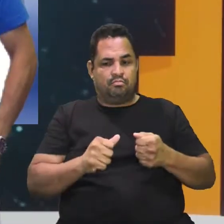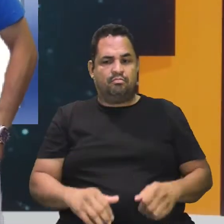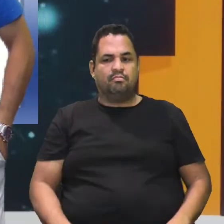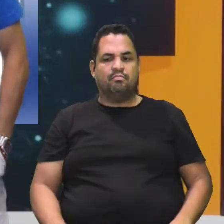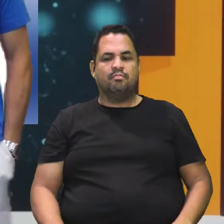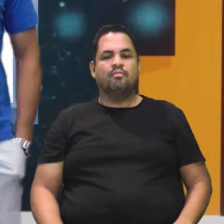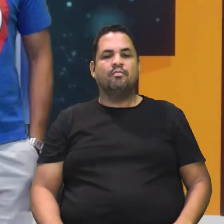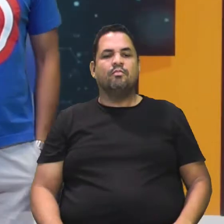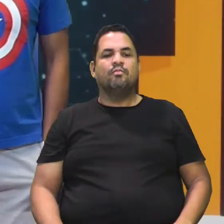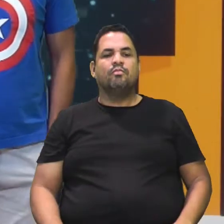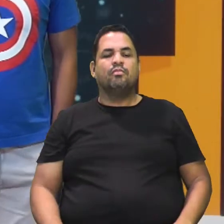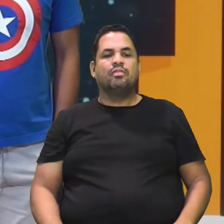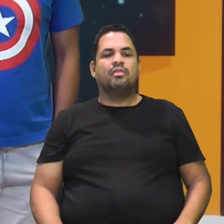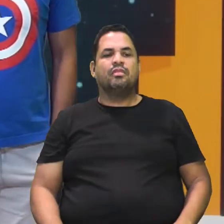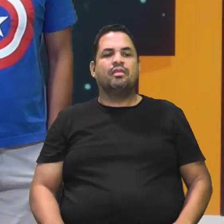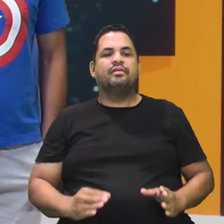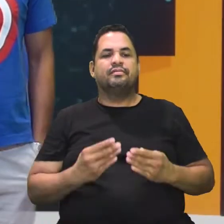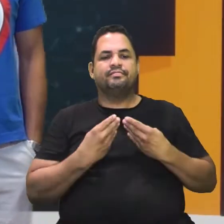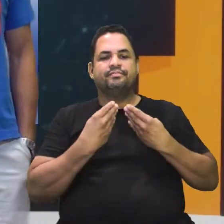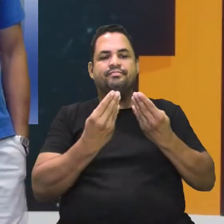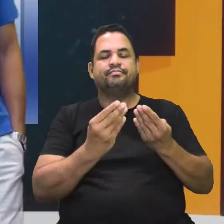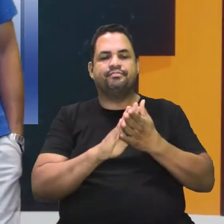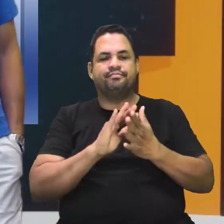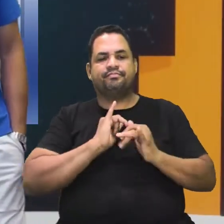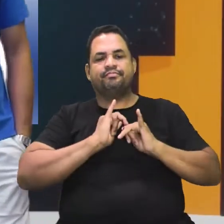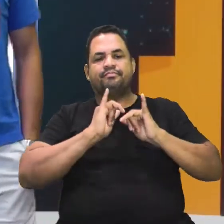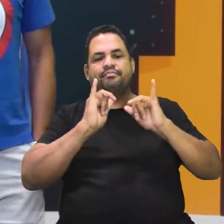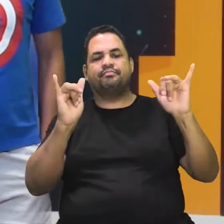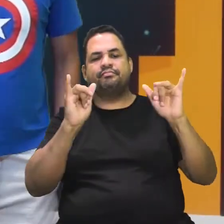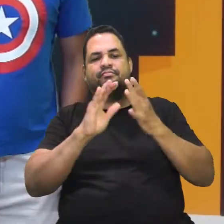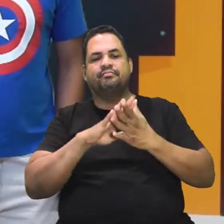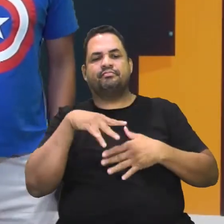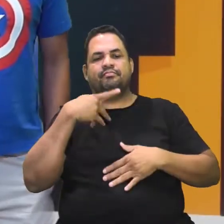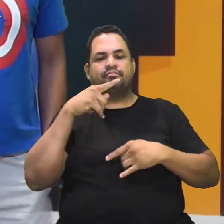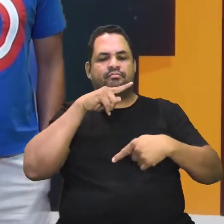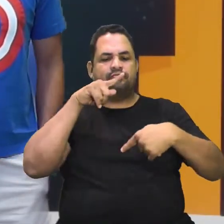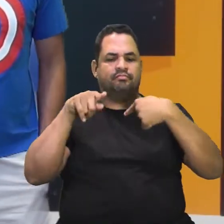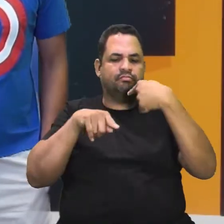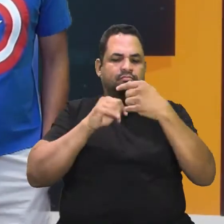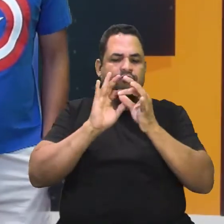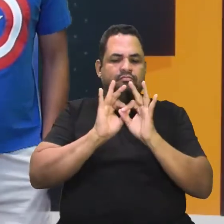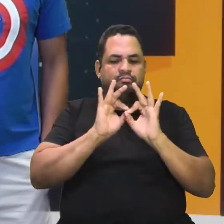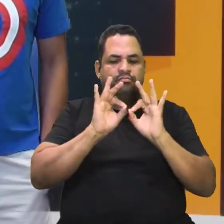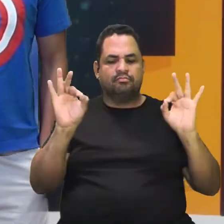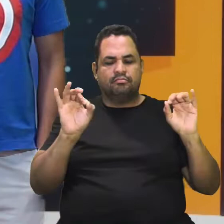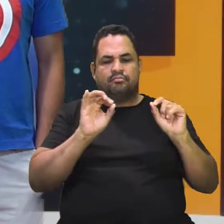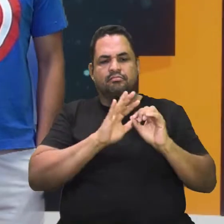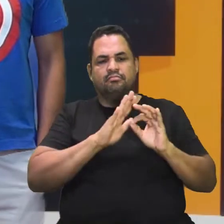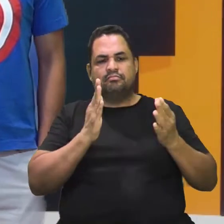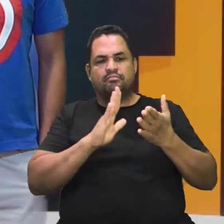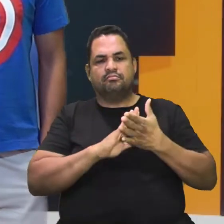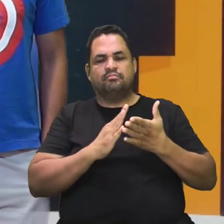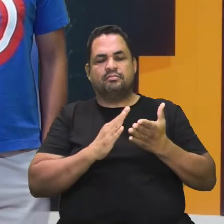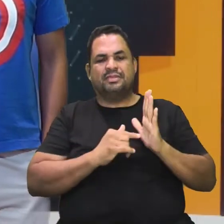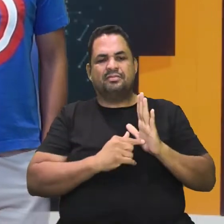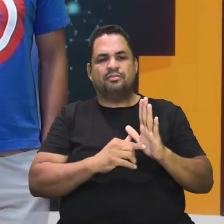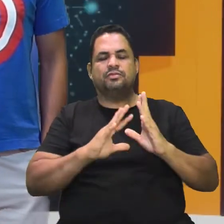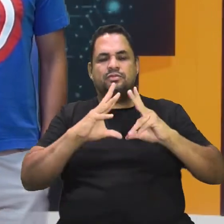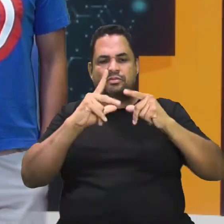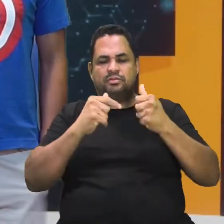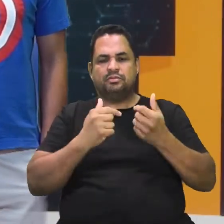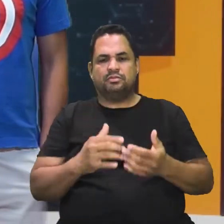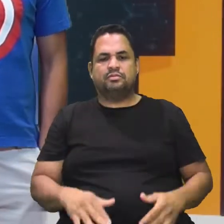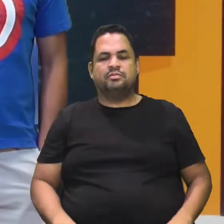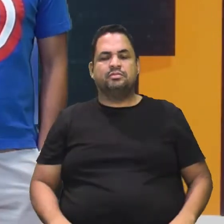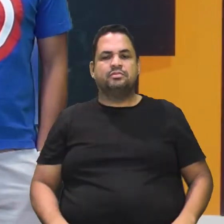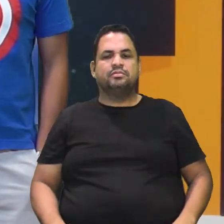muito difícil. Isso, ele já fornece as informações, fala de foco, fala de distância focal, fala de centro, já vai dar o direcionamento. E